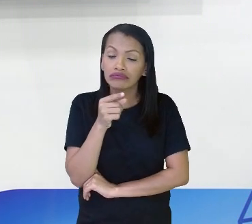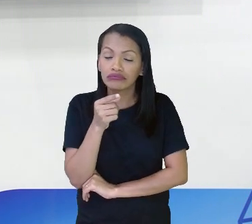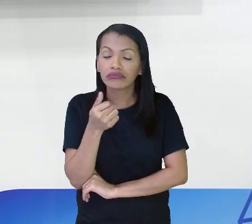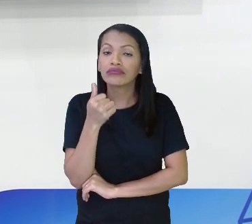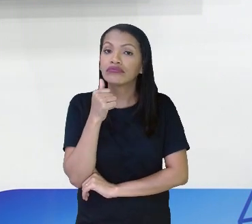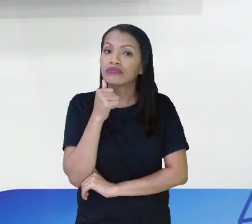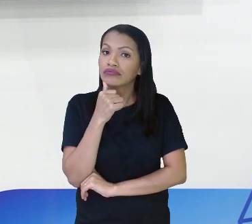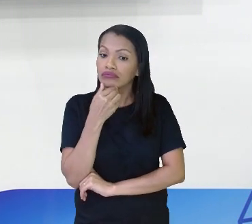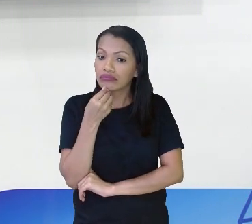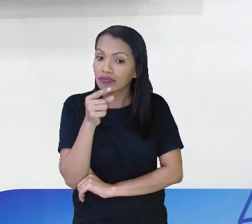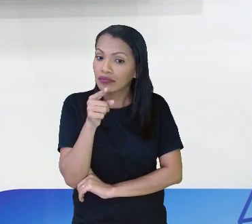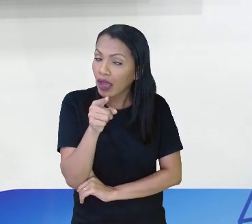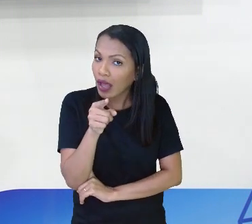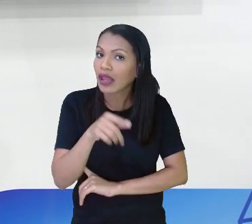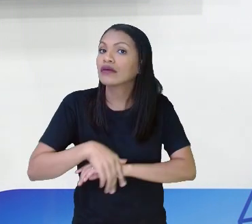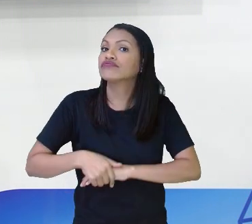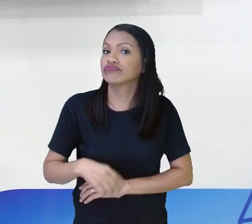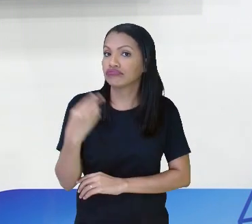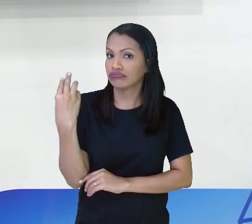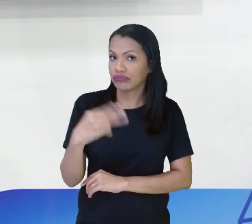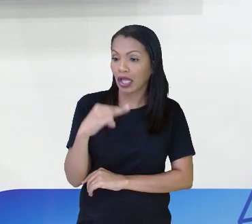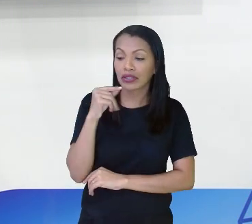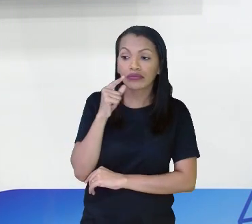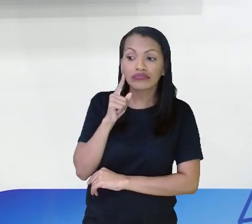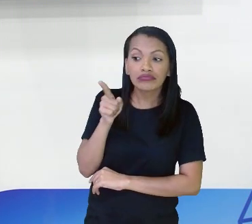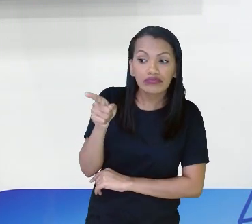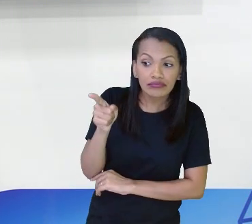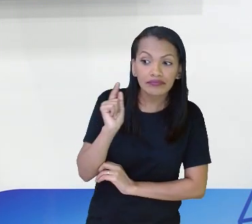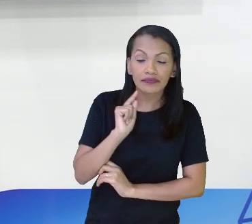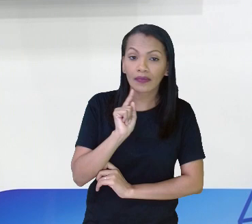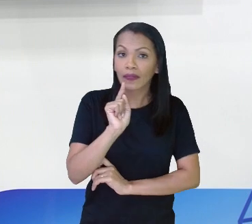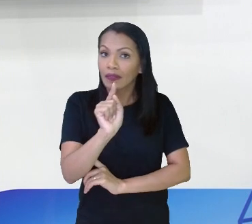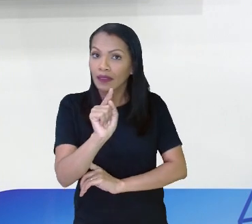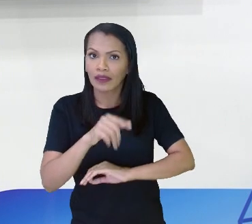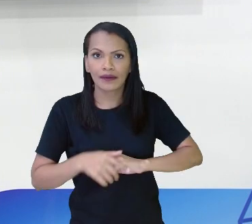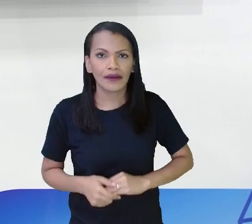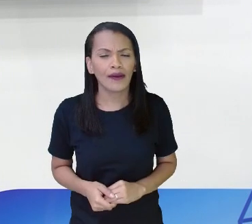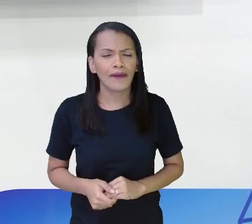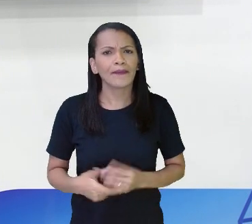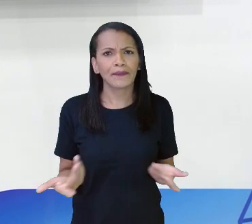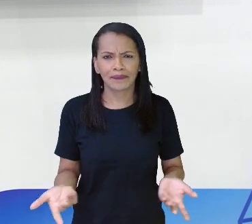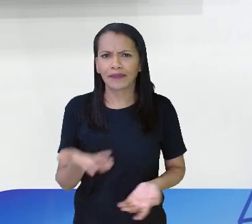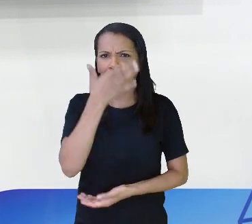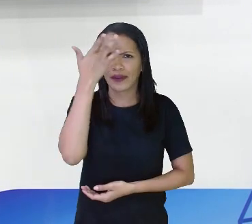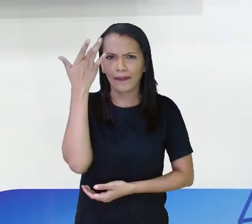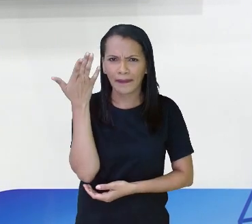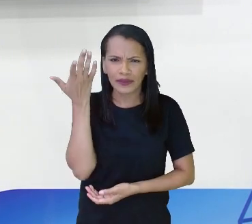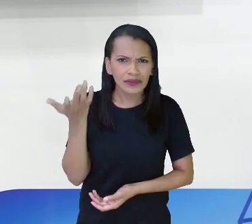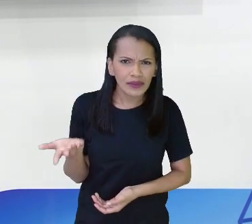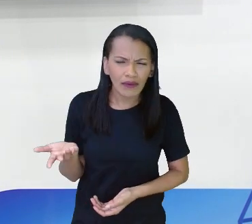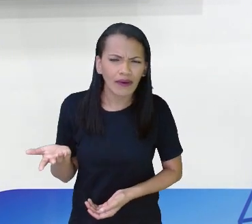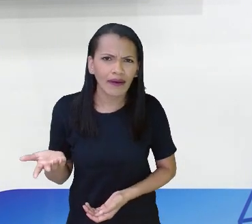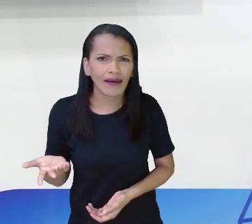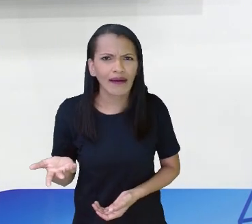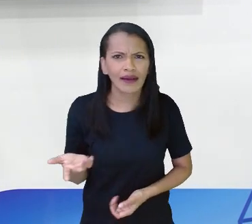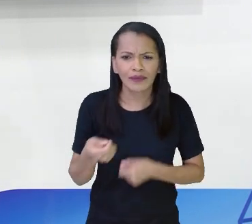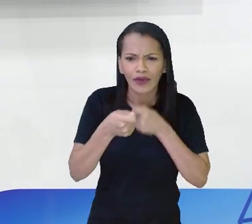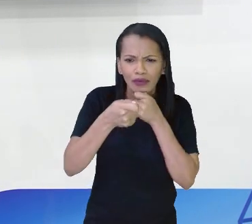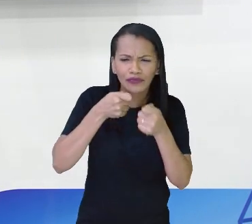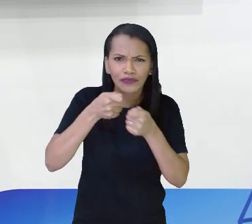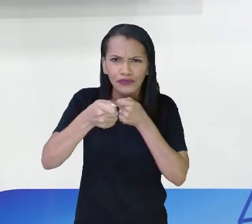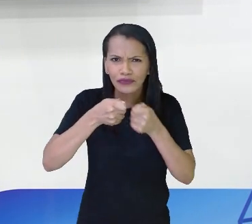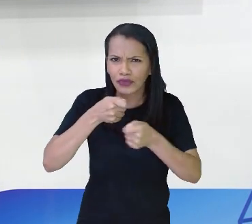na notícia o repórter, o jornalista, ele não expressa a sua opinião, ele